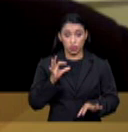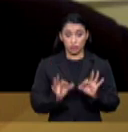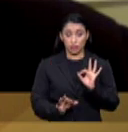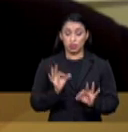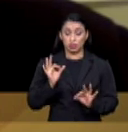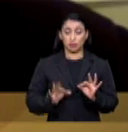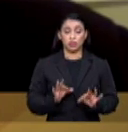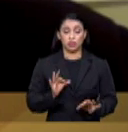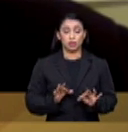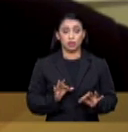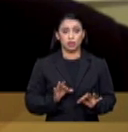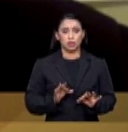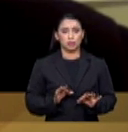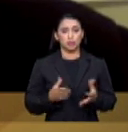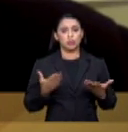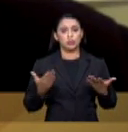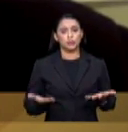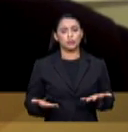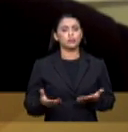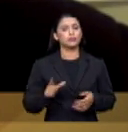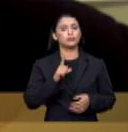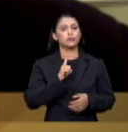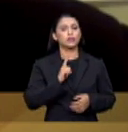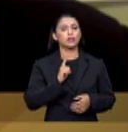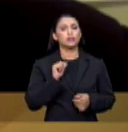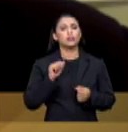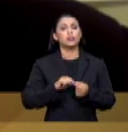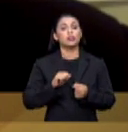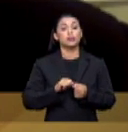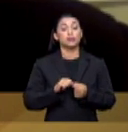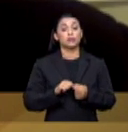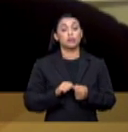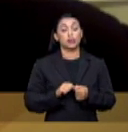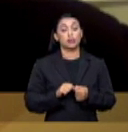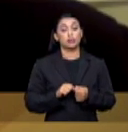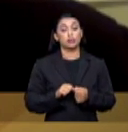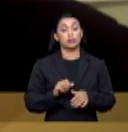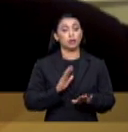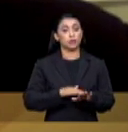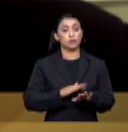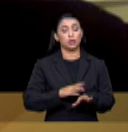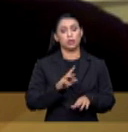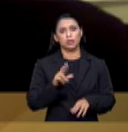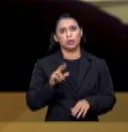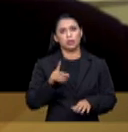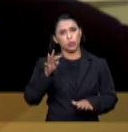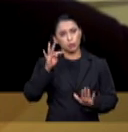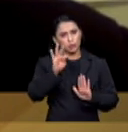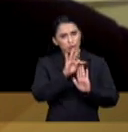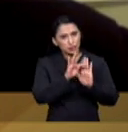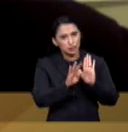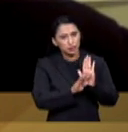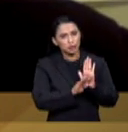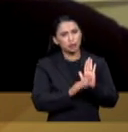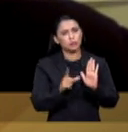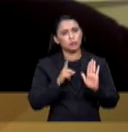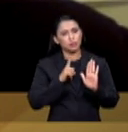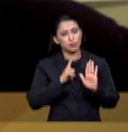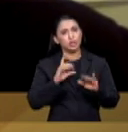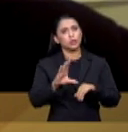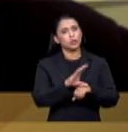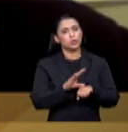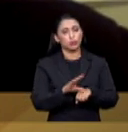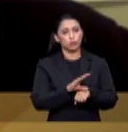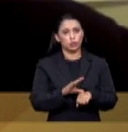advir. Contudo, a pretensão formulada pelo Estado do autor não encontra suporte na interpretação do dispositivo